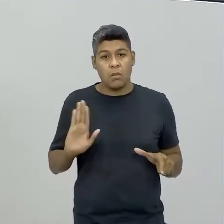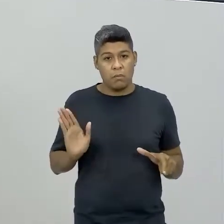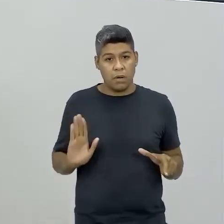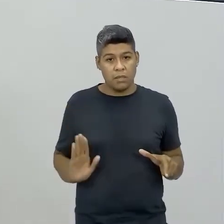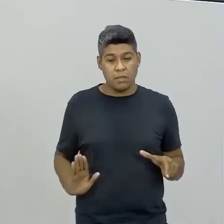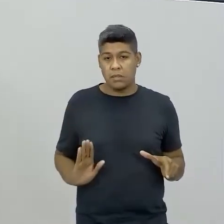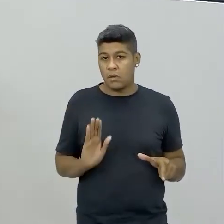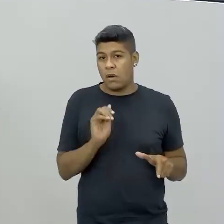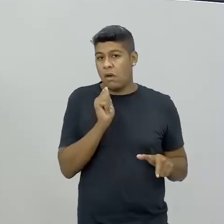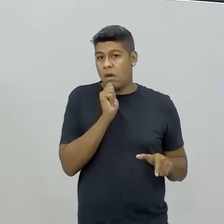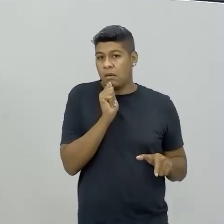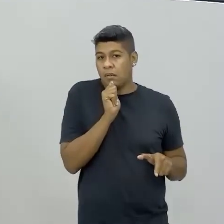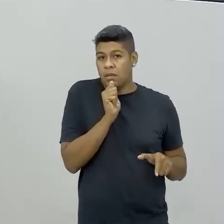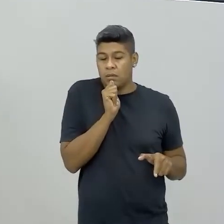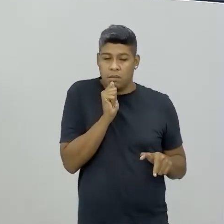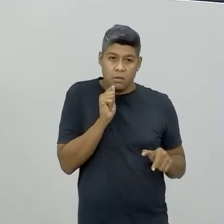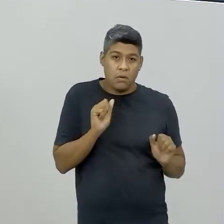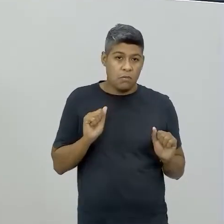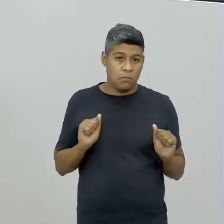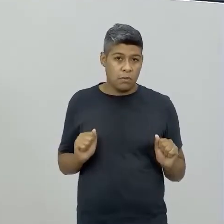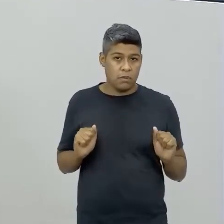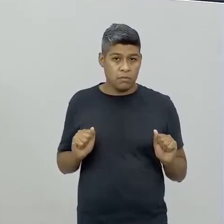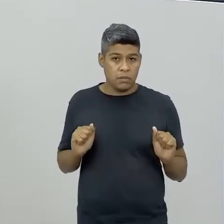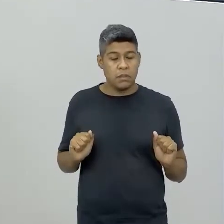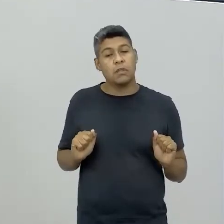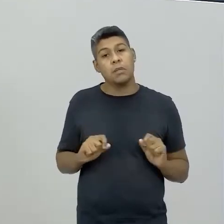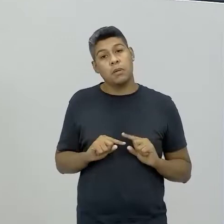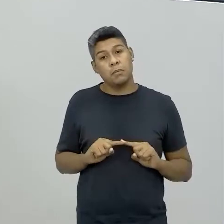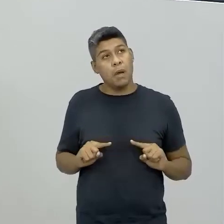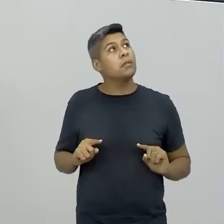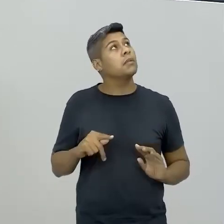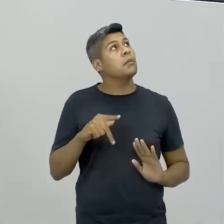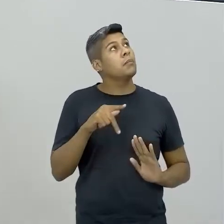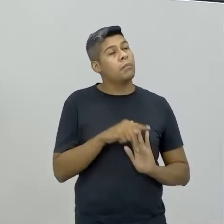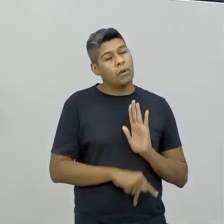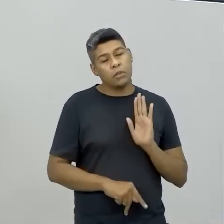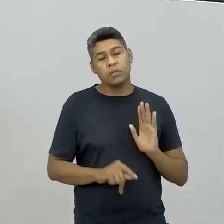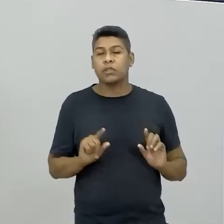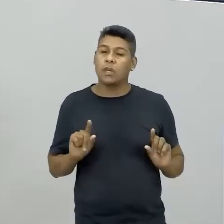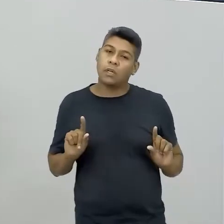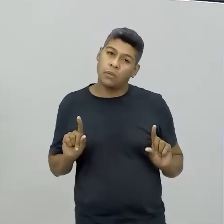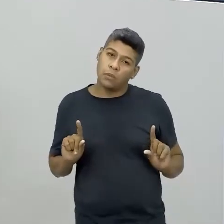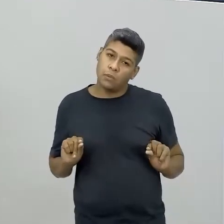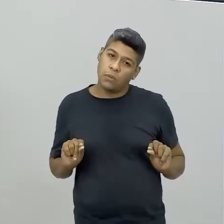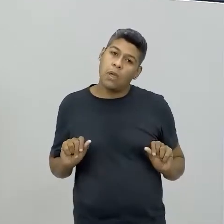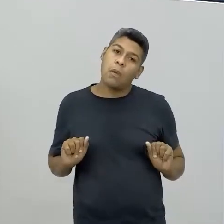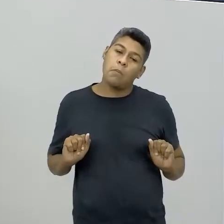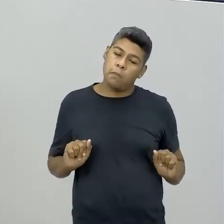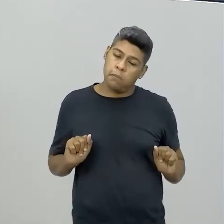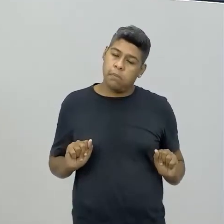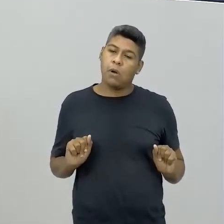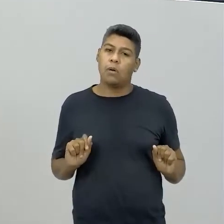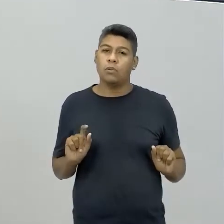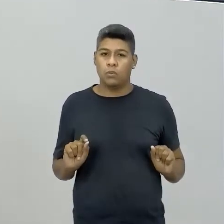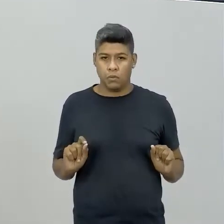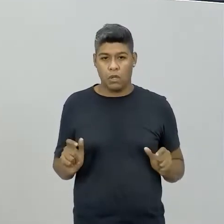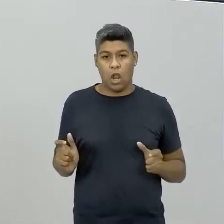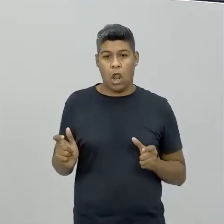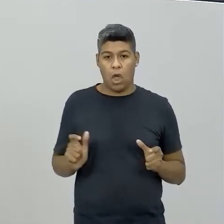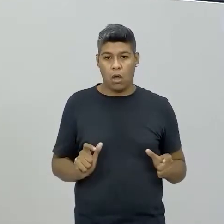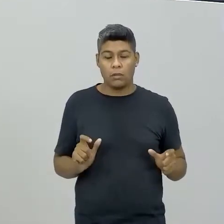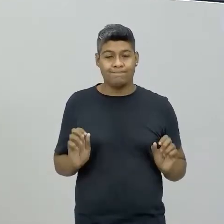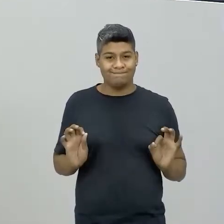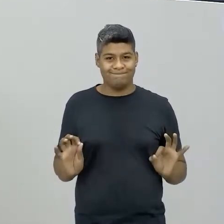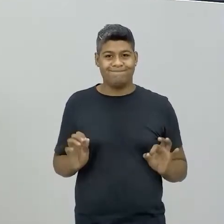está tendo essas possibilidades, mas há projetos, então os projetos podem partir dessas localizações,